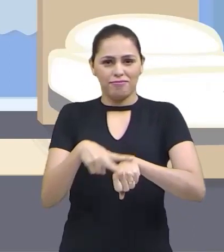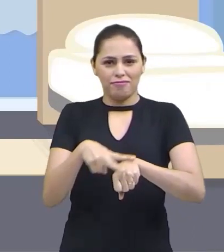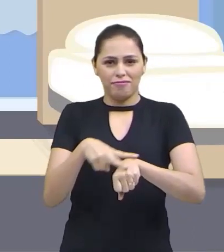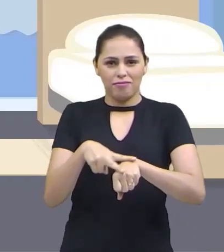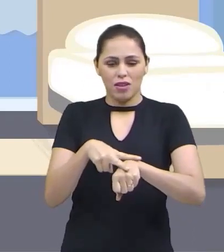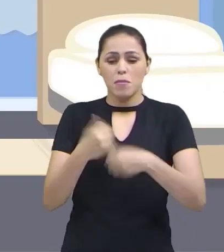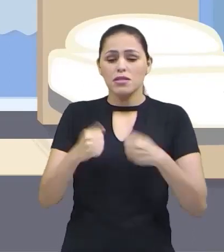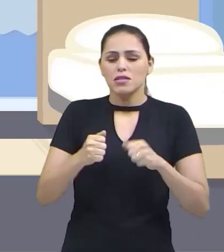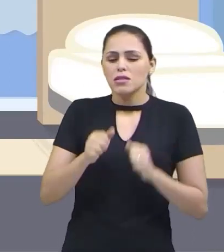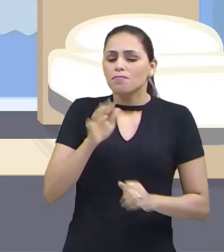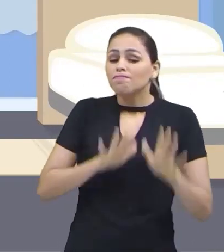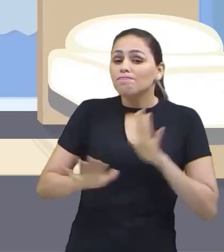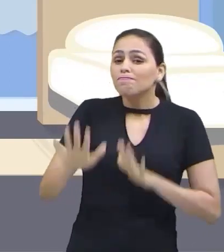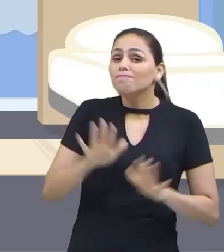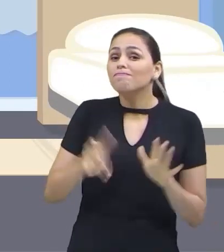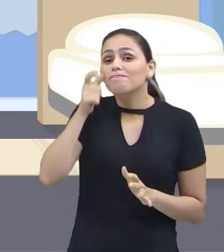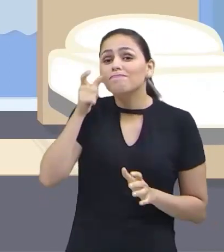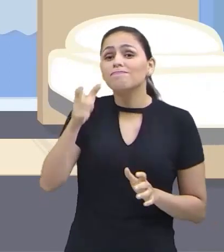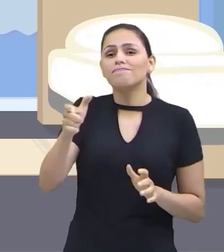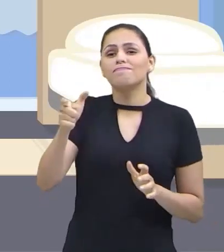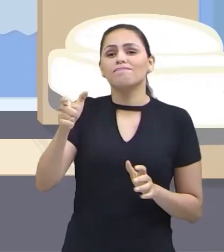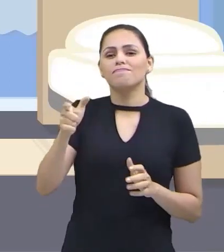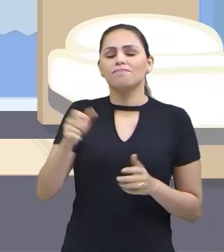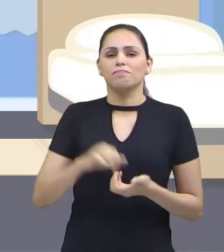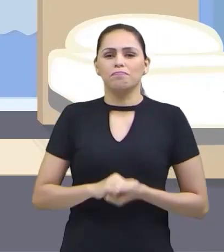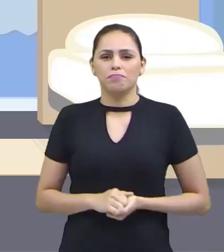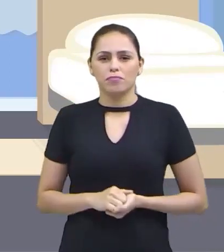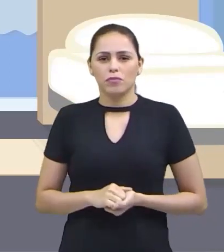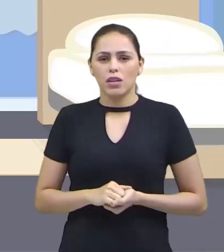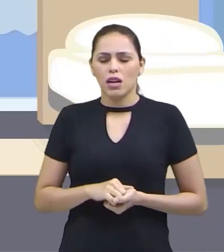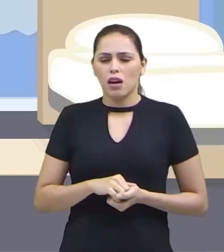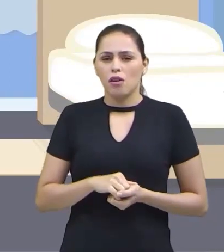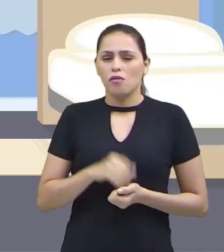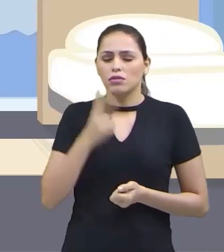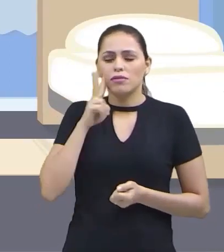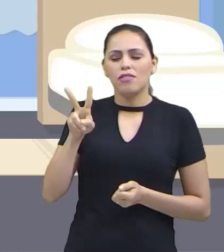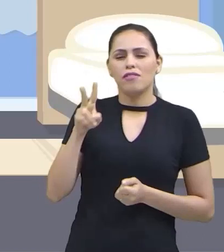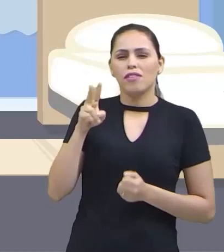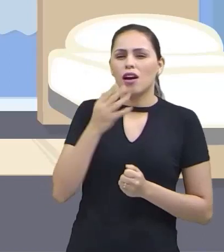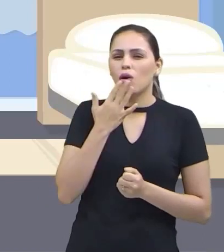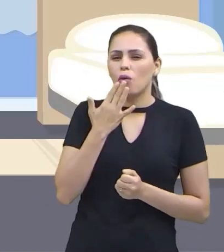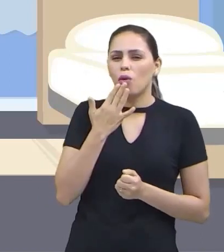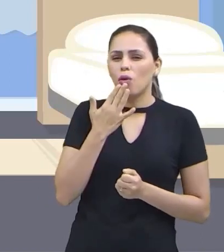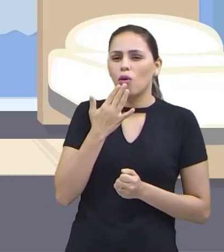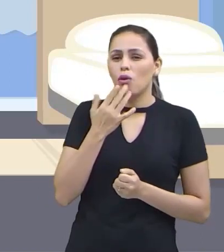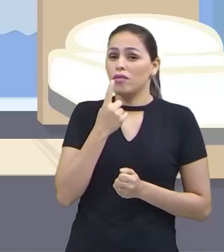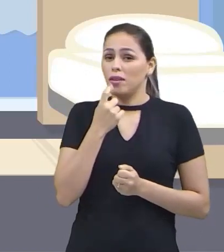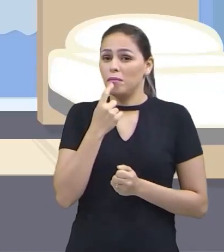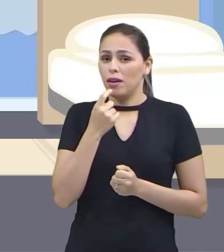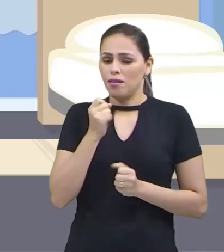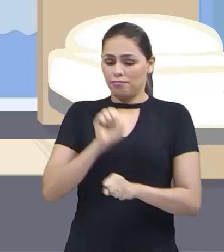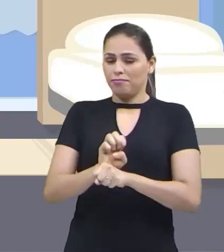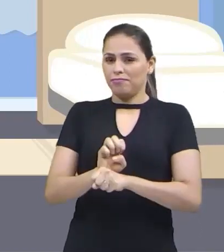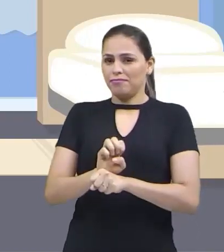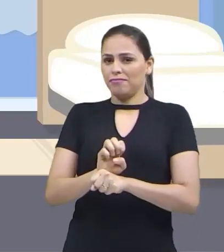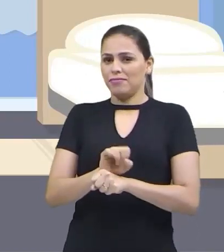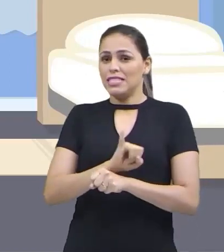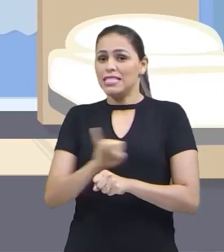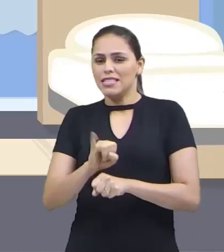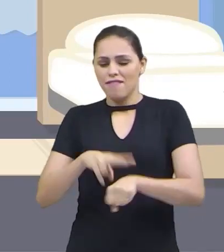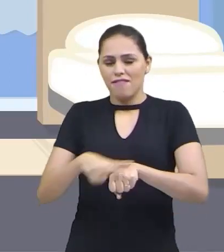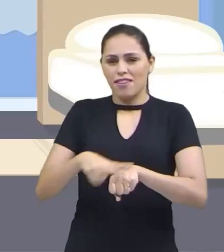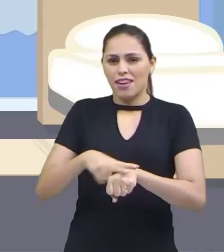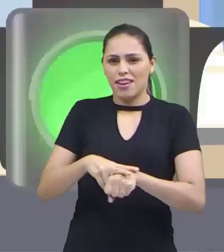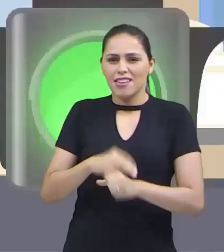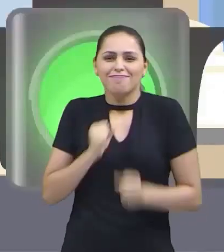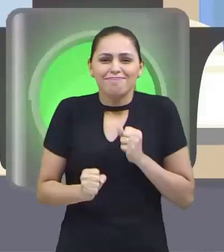nossa atenção e concentração ainda. Quando aparecer o sinal vermelho, a gente vai ficar parado. Quando aparecer o sinal verde, a gente